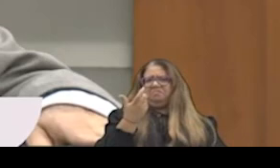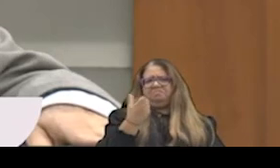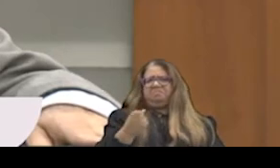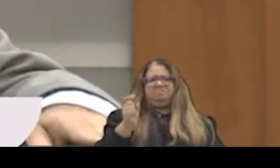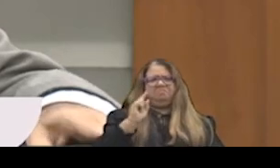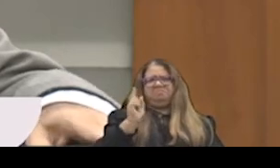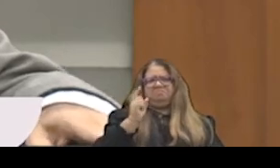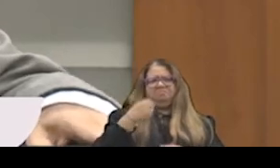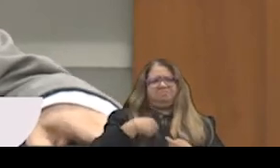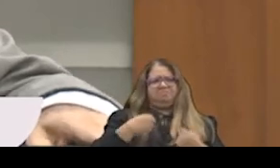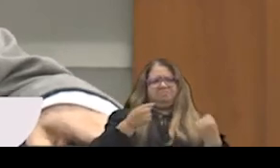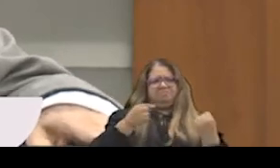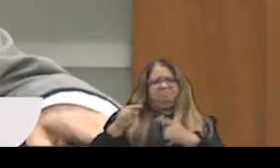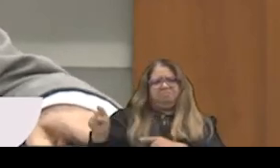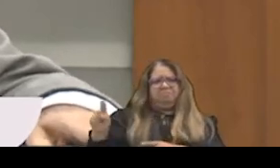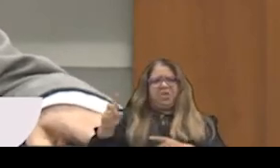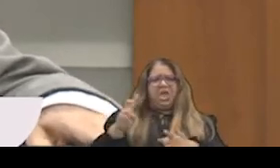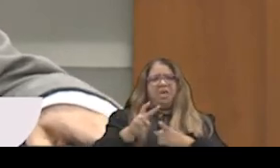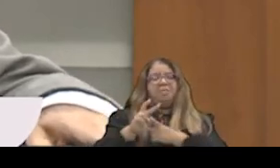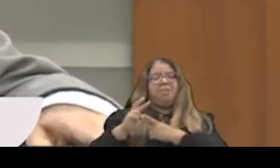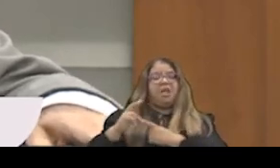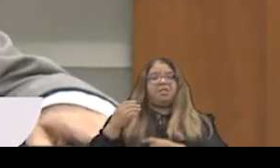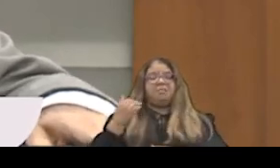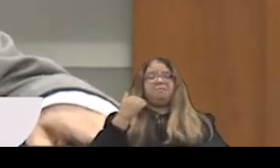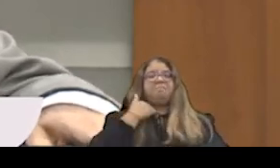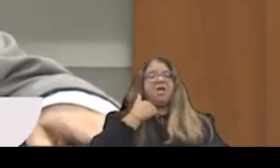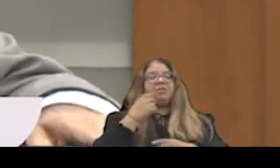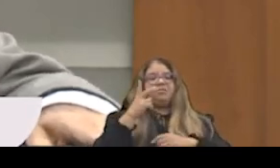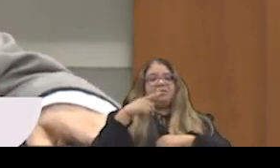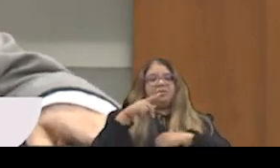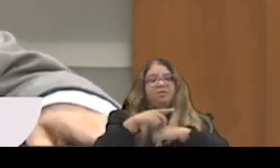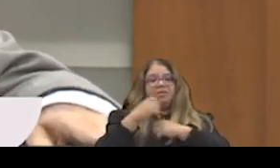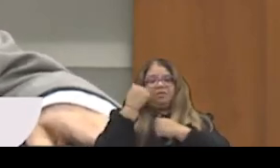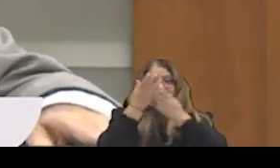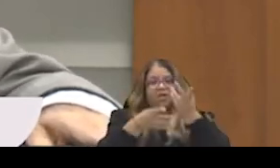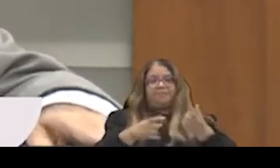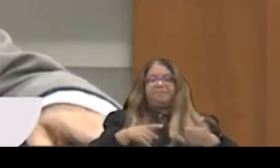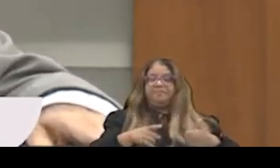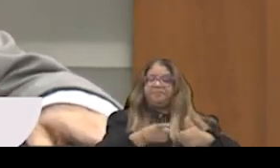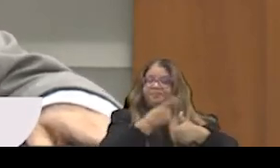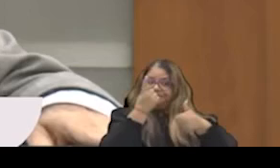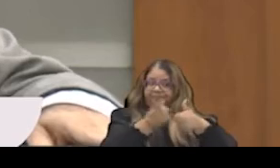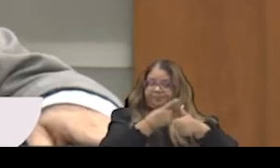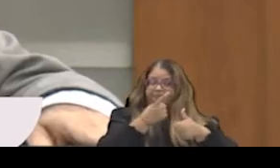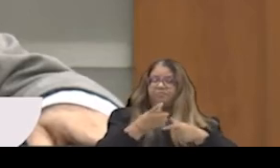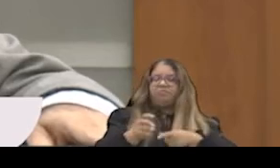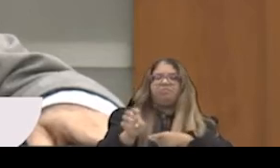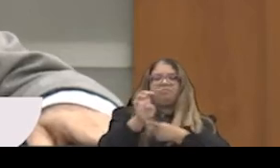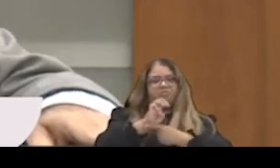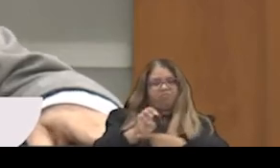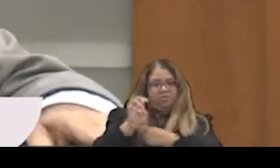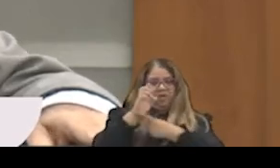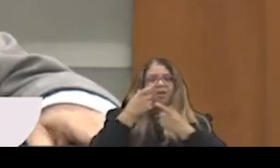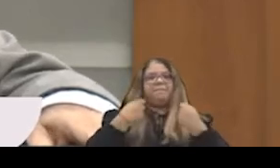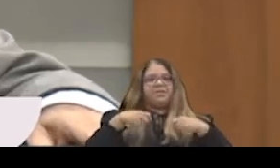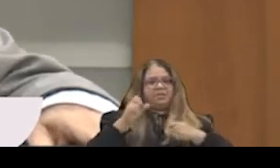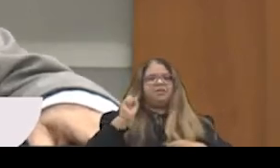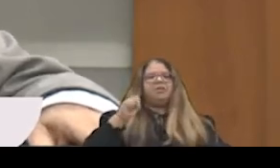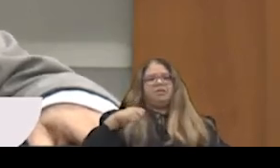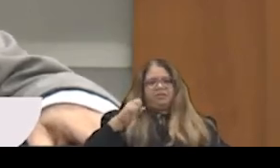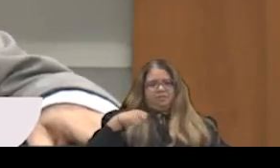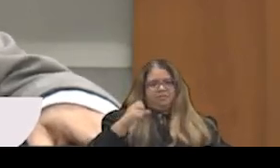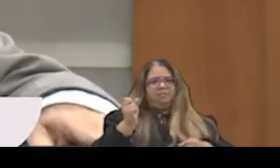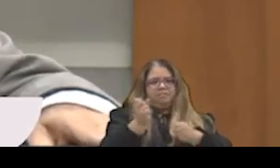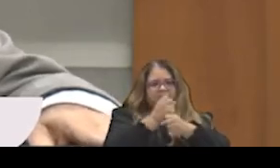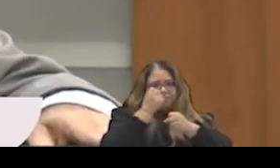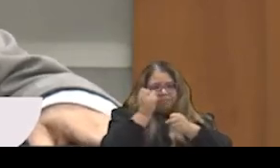posicionamento em relação a essa questão primeiro que o estado Precisa sim fazer muito mas